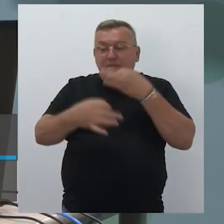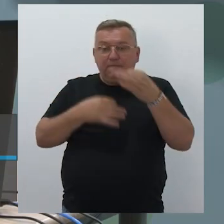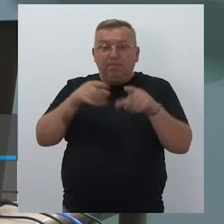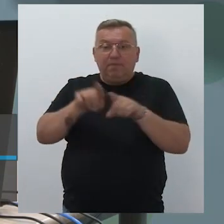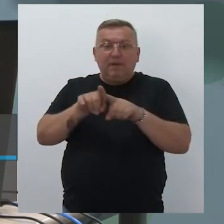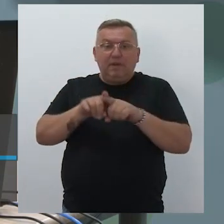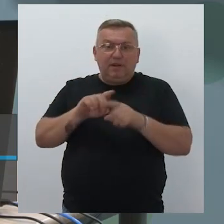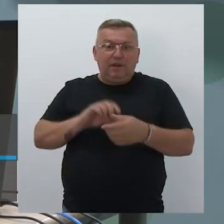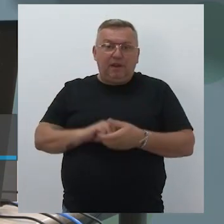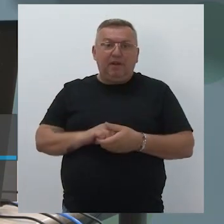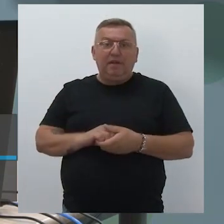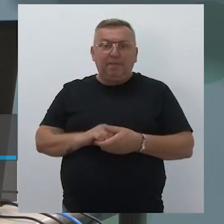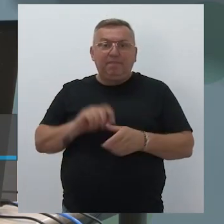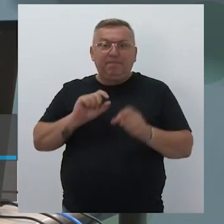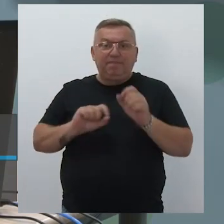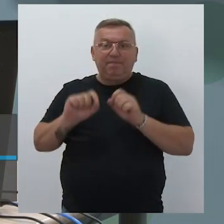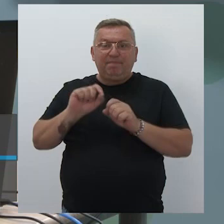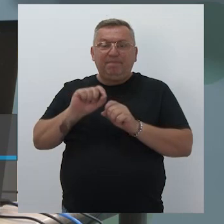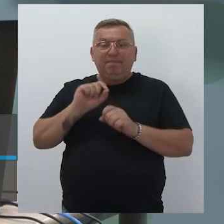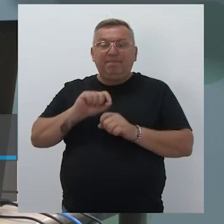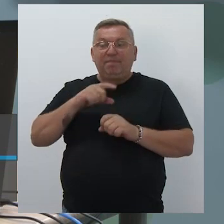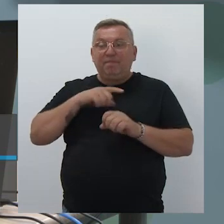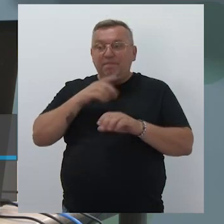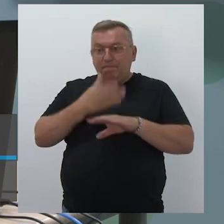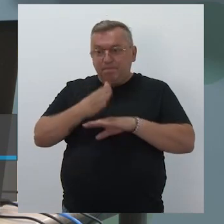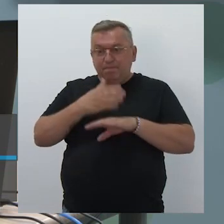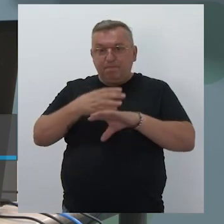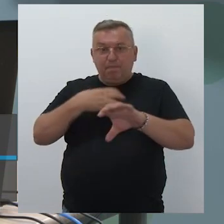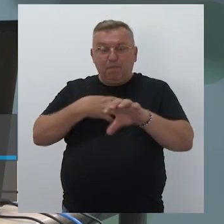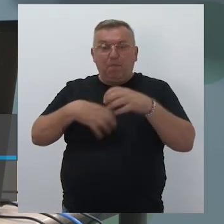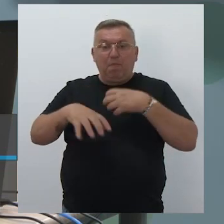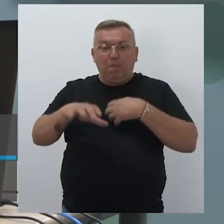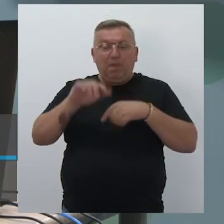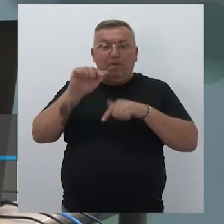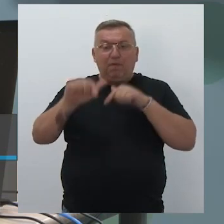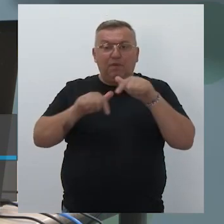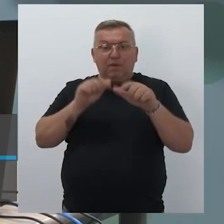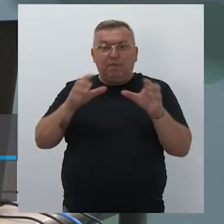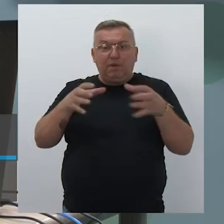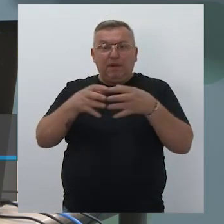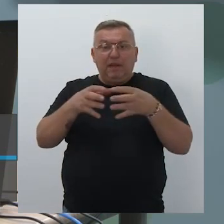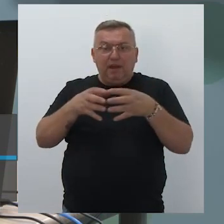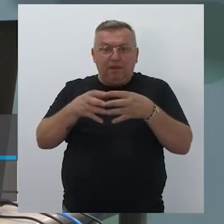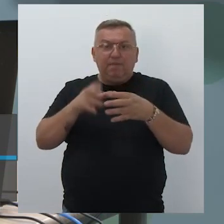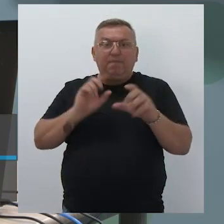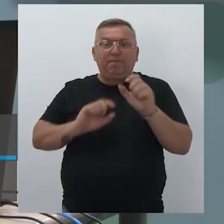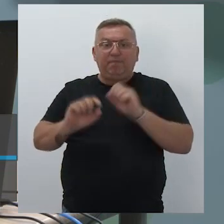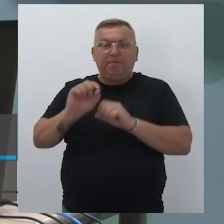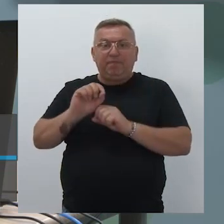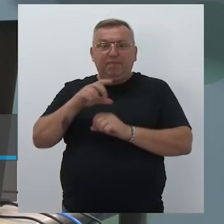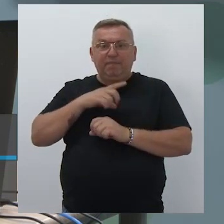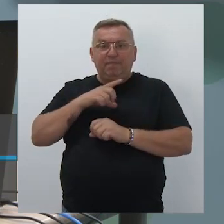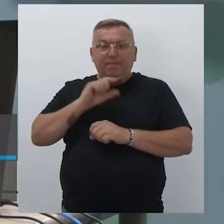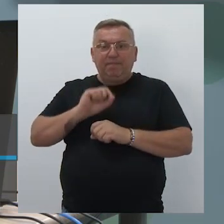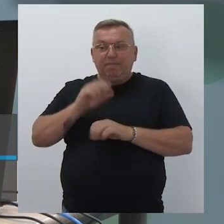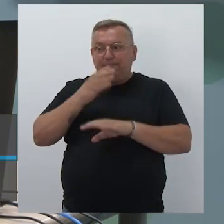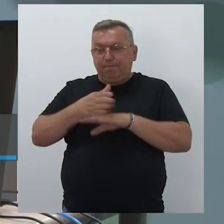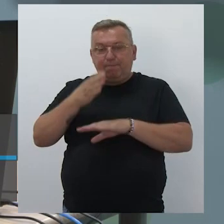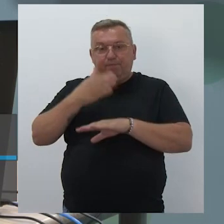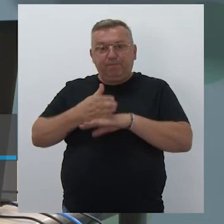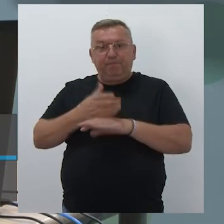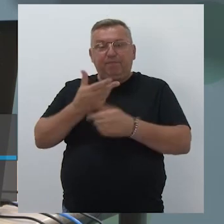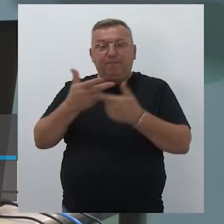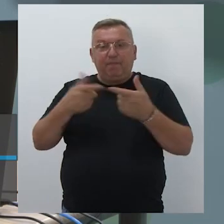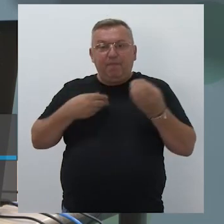né? Então, nesse exercício de empatia, nesse exercício de trabalhar em grupo, né? Nós temos que exercitar essa questão